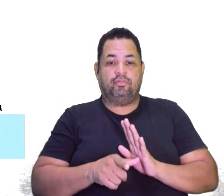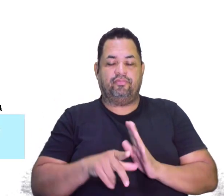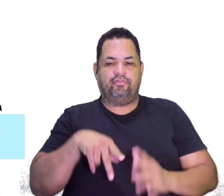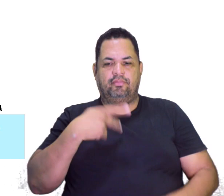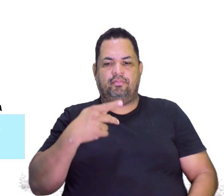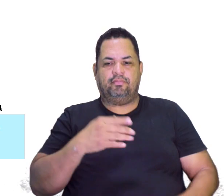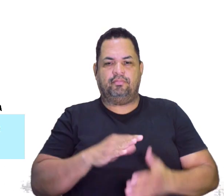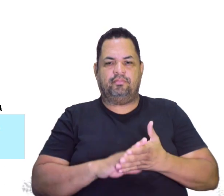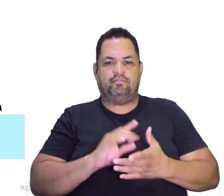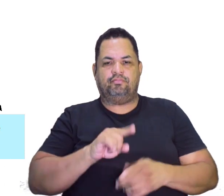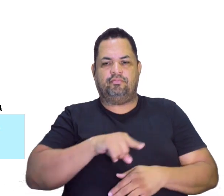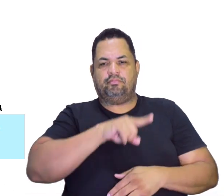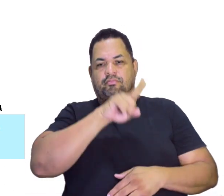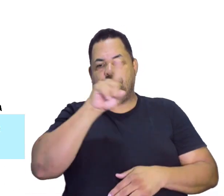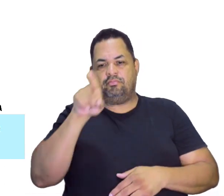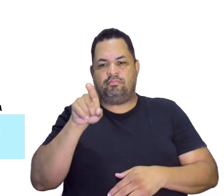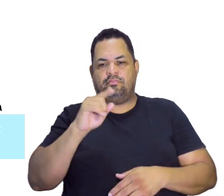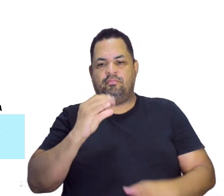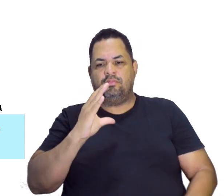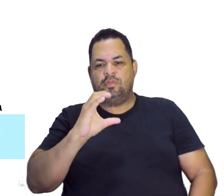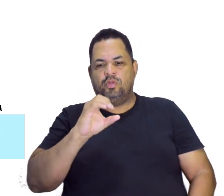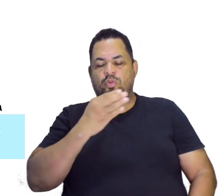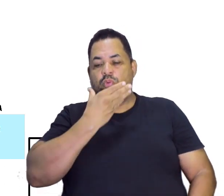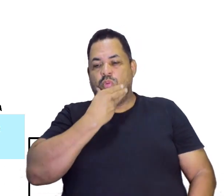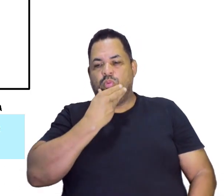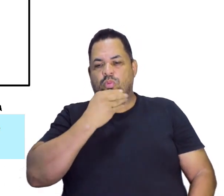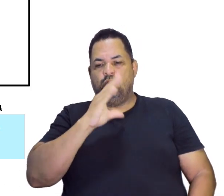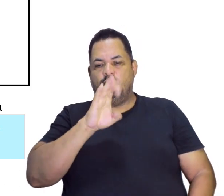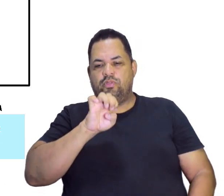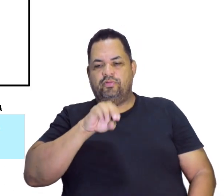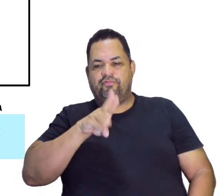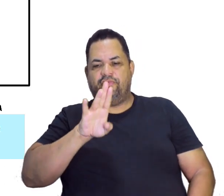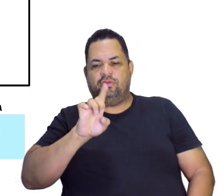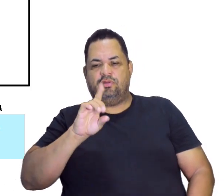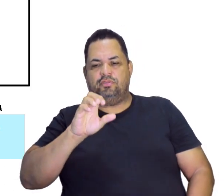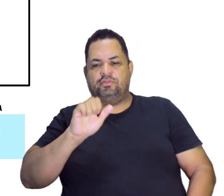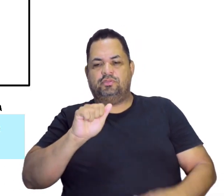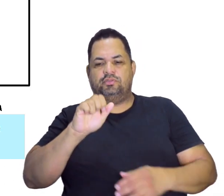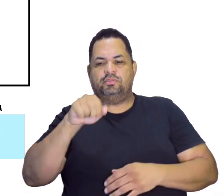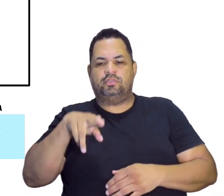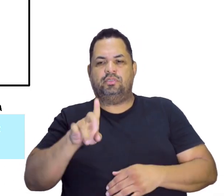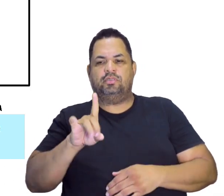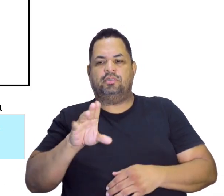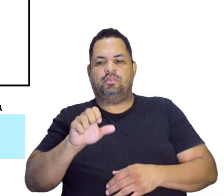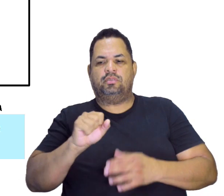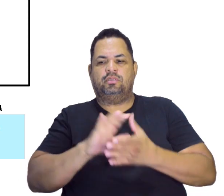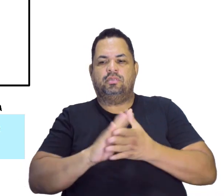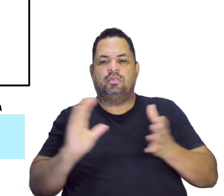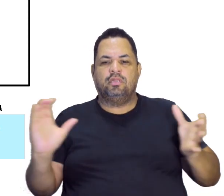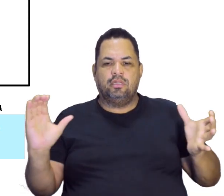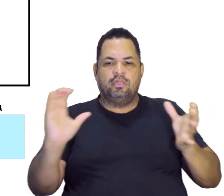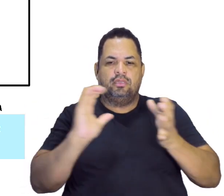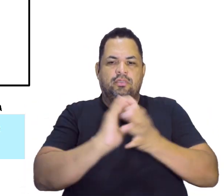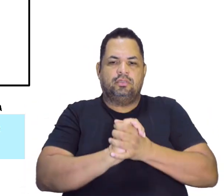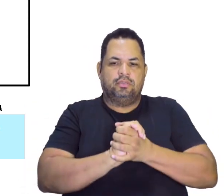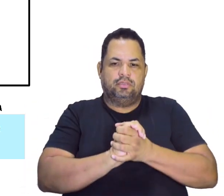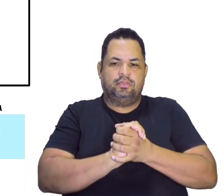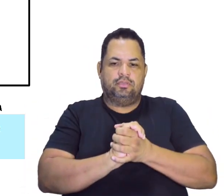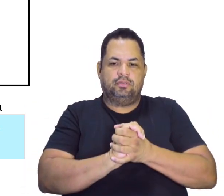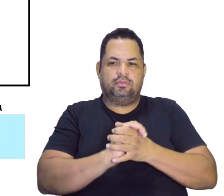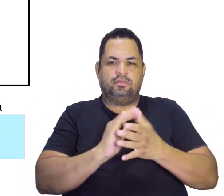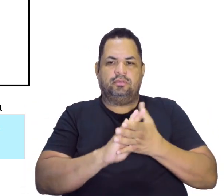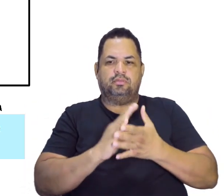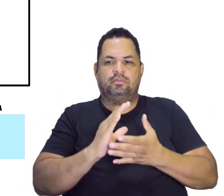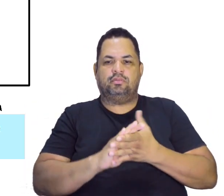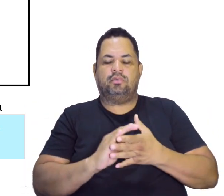aqui. Pula para cá, tem Oswald de Andrade, que era casado com Tarsila do Amaral,